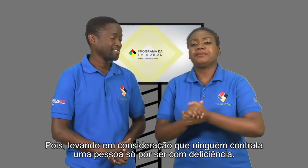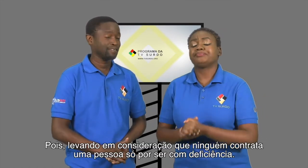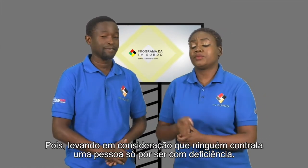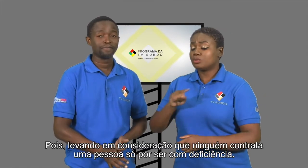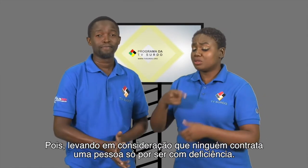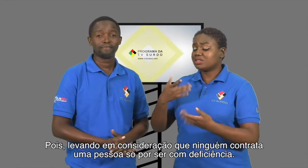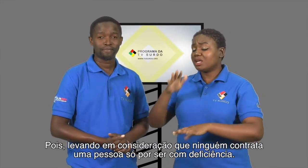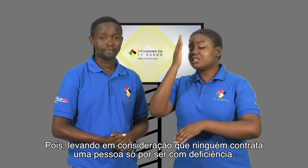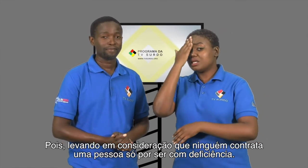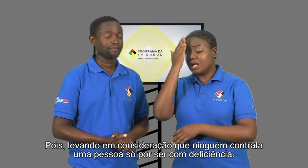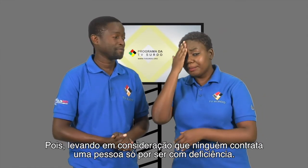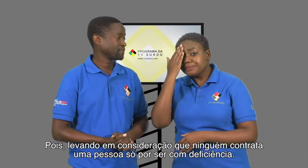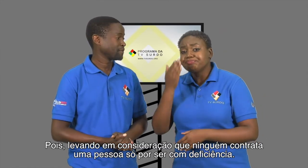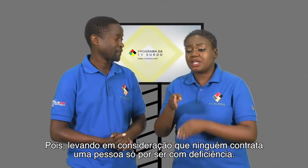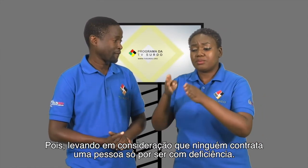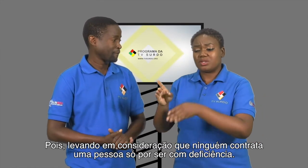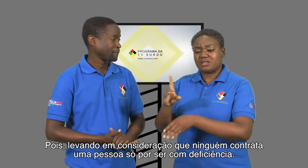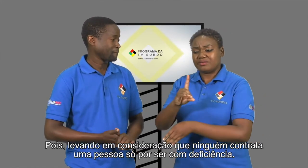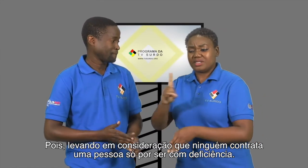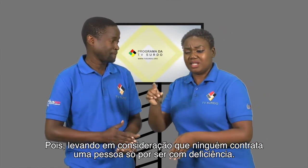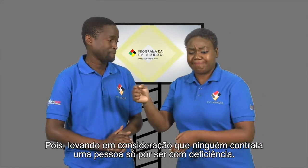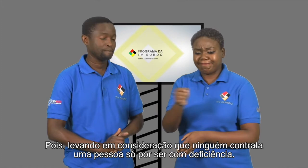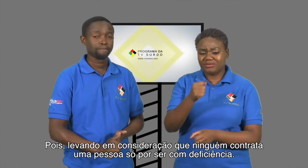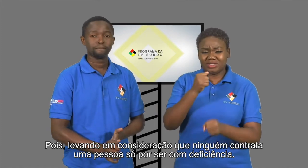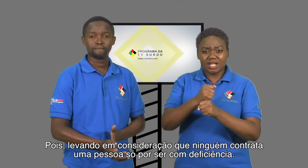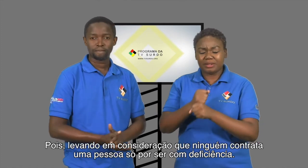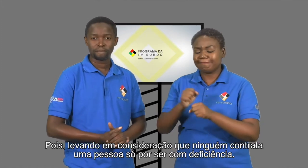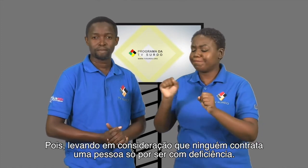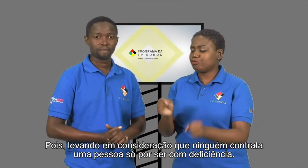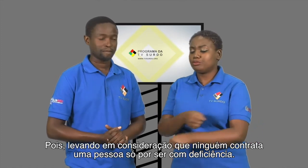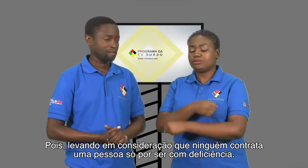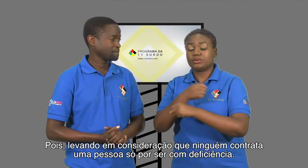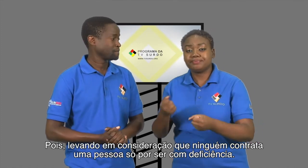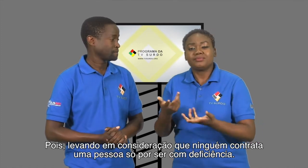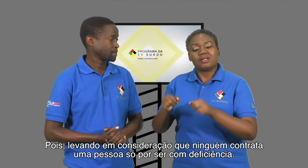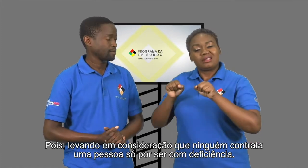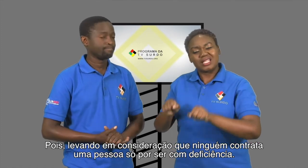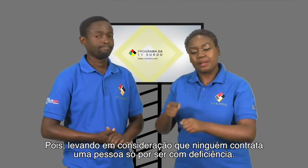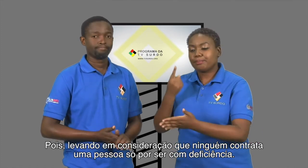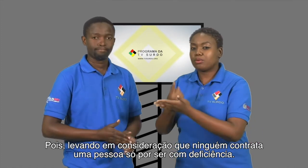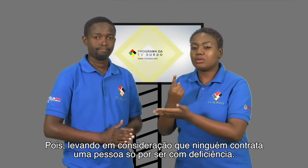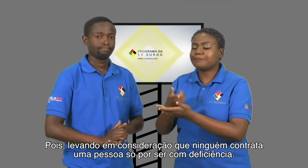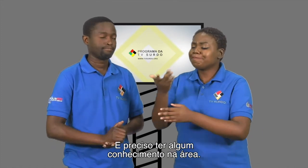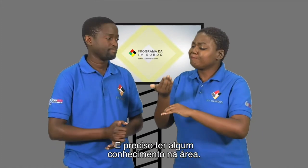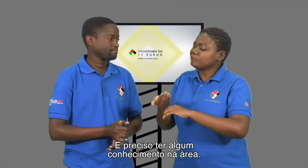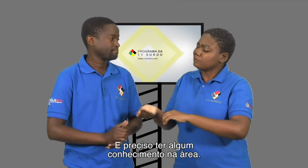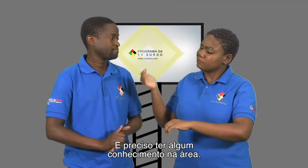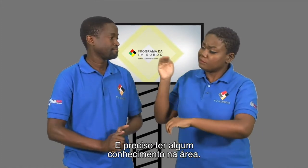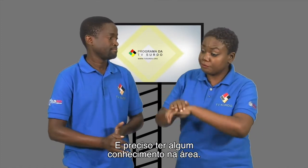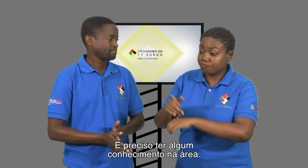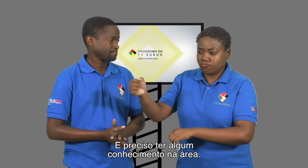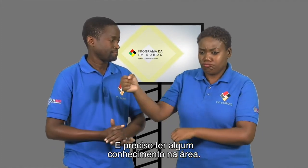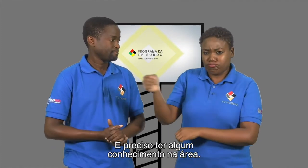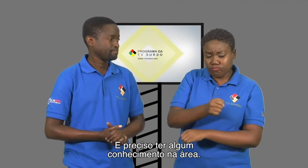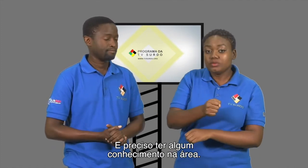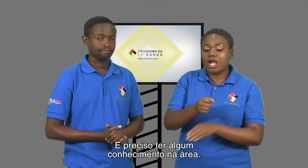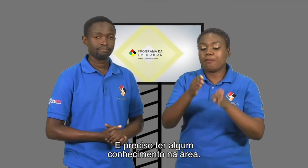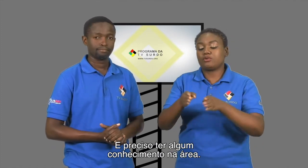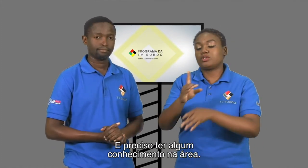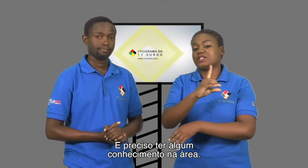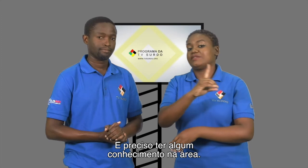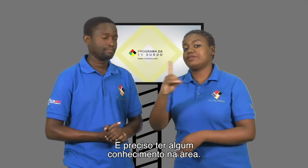Pois, levando em consideração que ninguém contrata uma pessoa só por ser com deficiência, é preciso ter